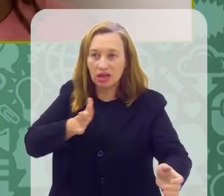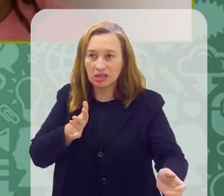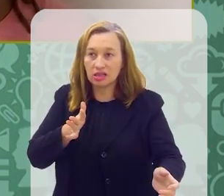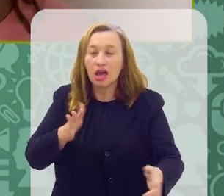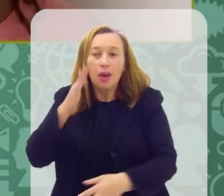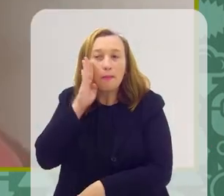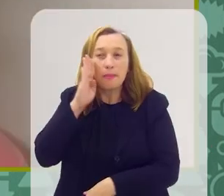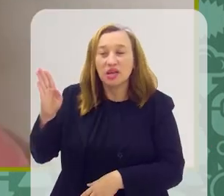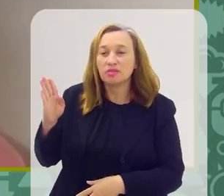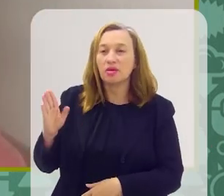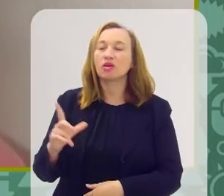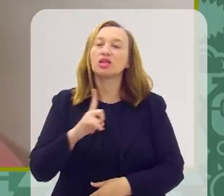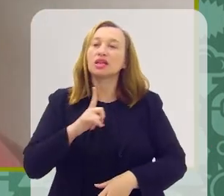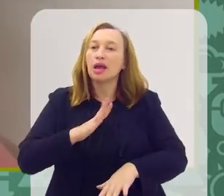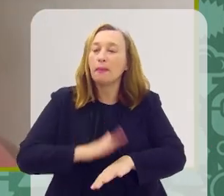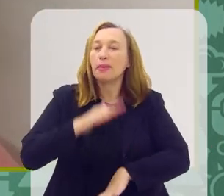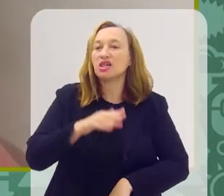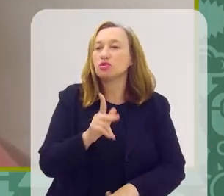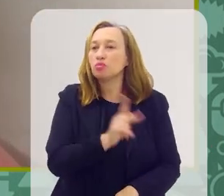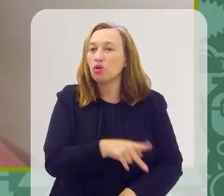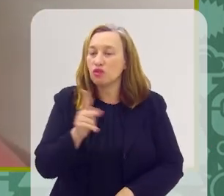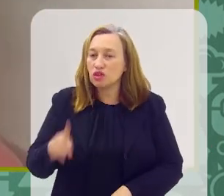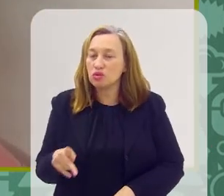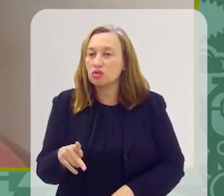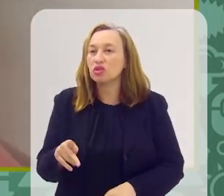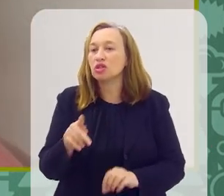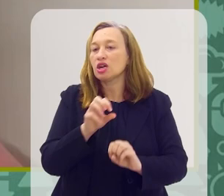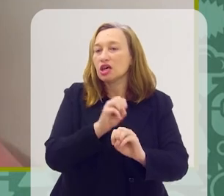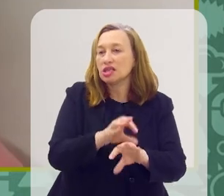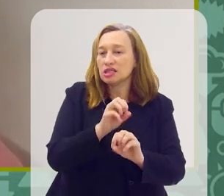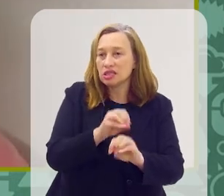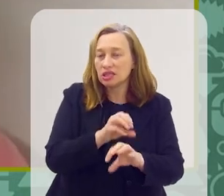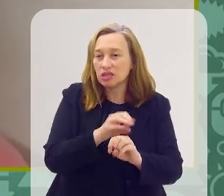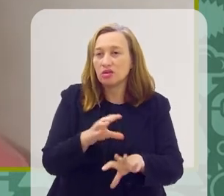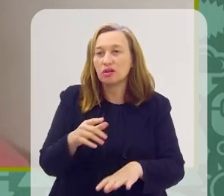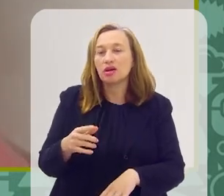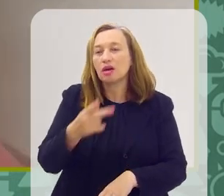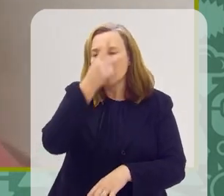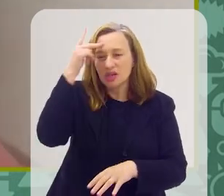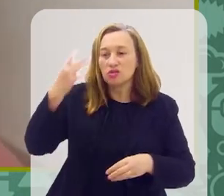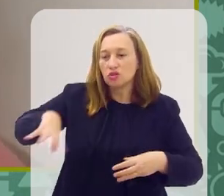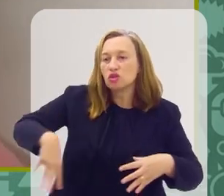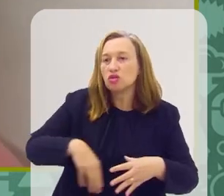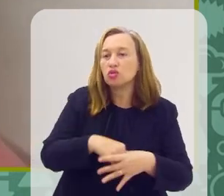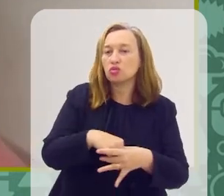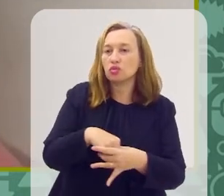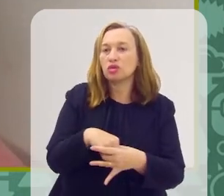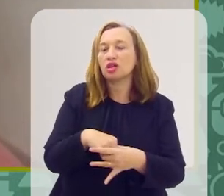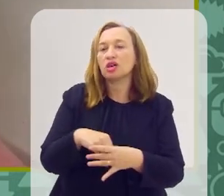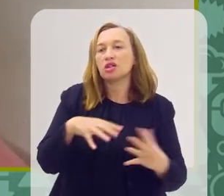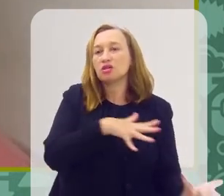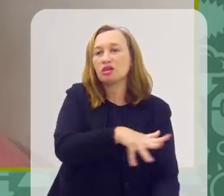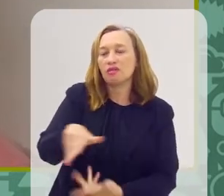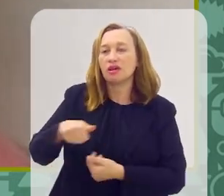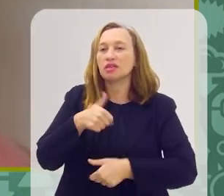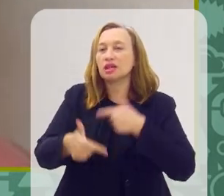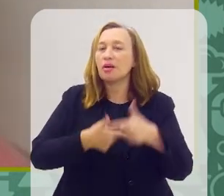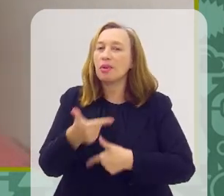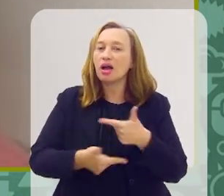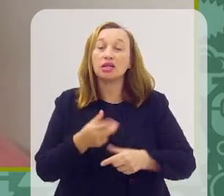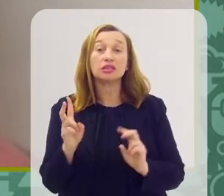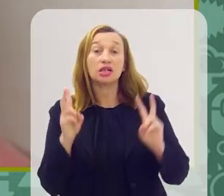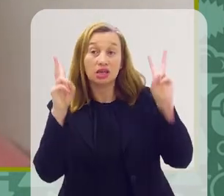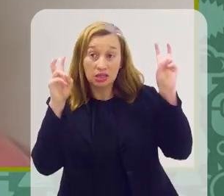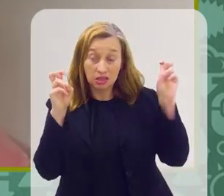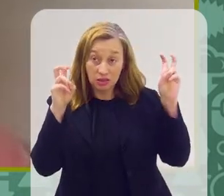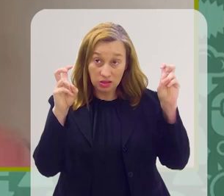É fundamental que a gente tenha mais professores, mais educadores, mais pessoas envolvidas com esse universo, trabalhando